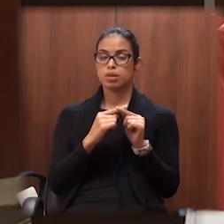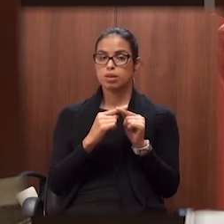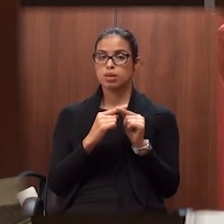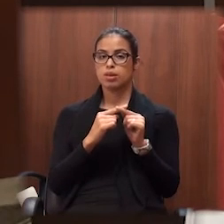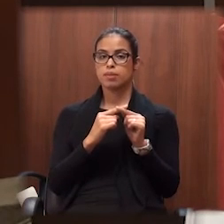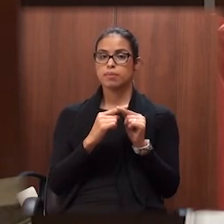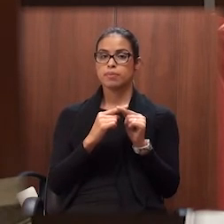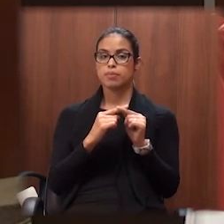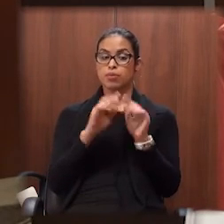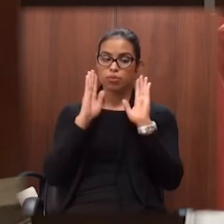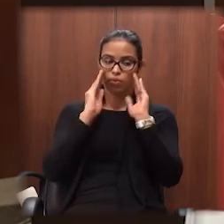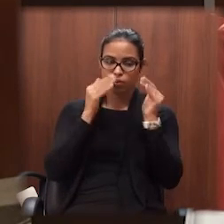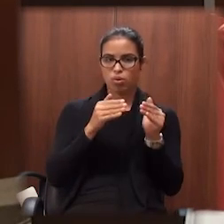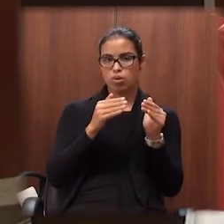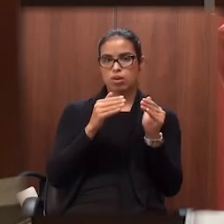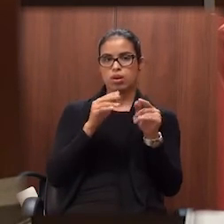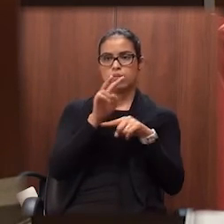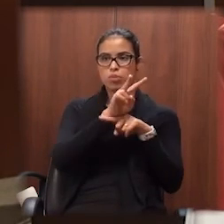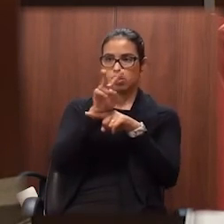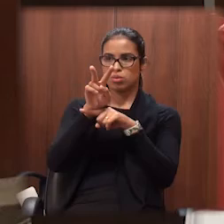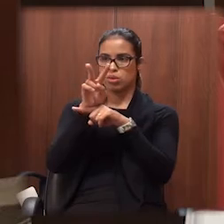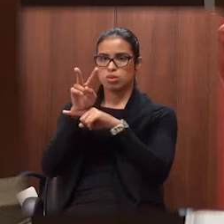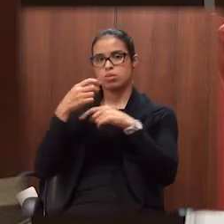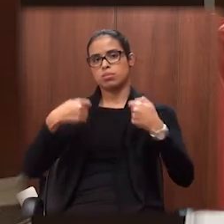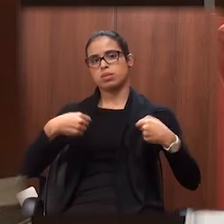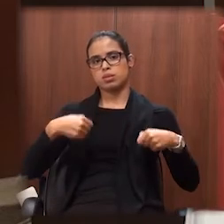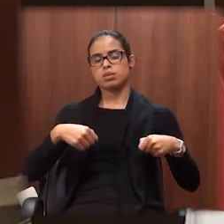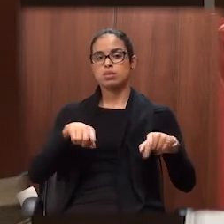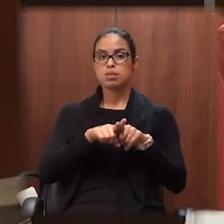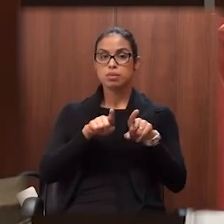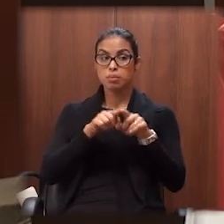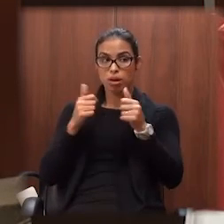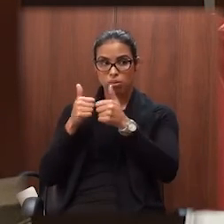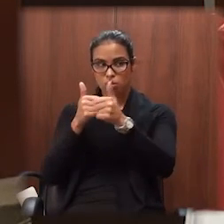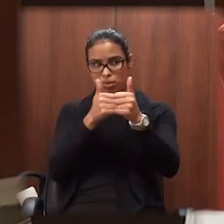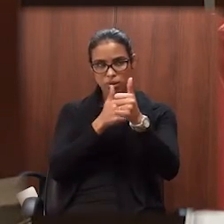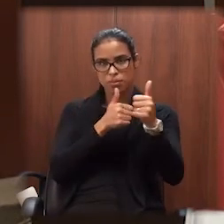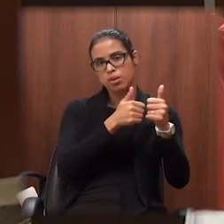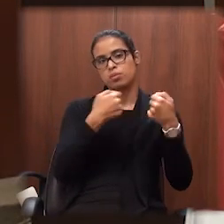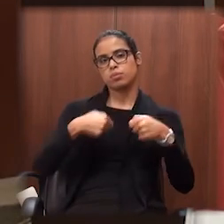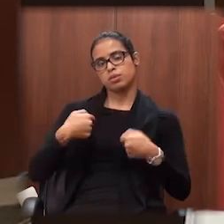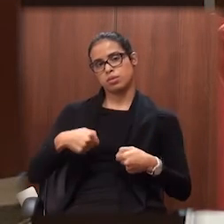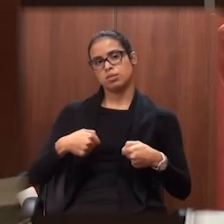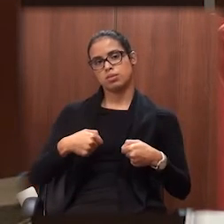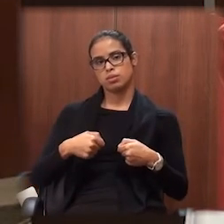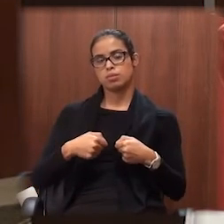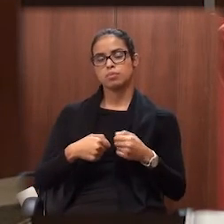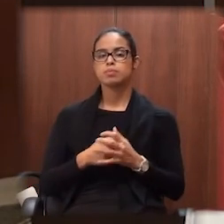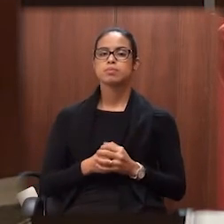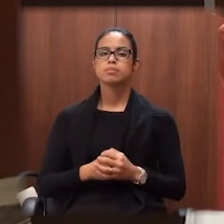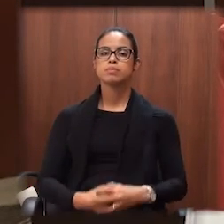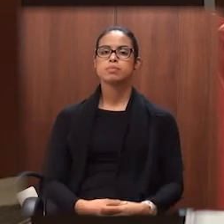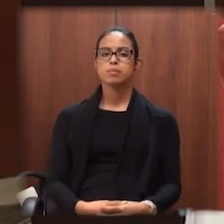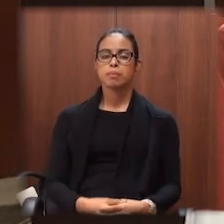a necessidade da monitoração, do acompanhamento, para, inclusive,